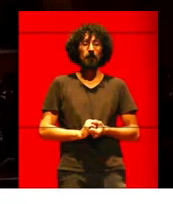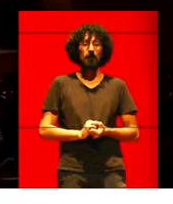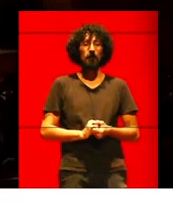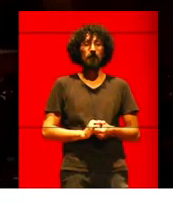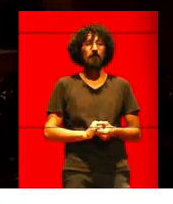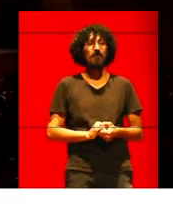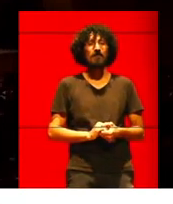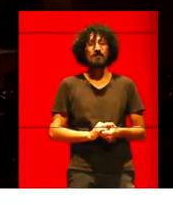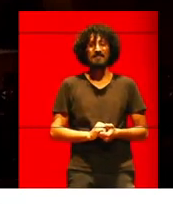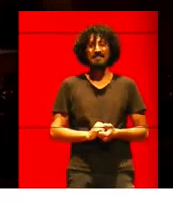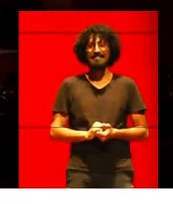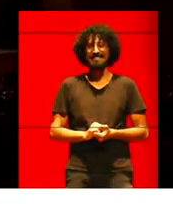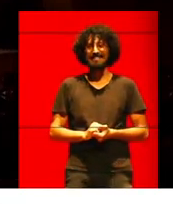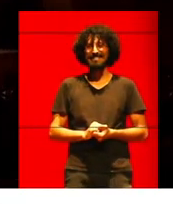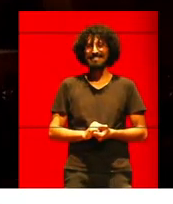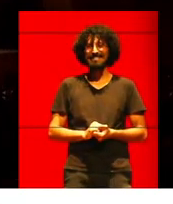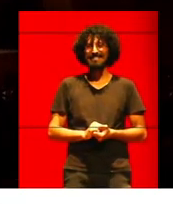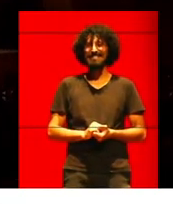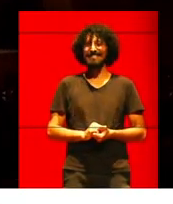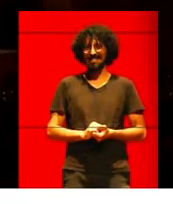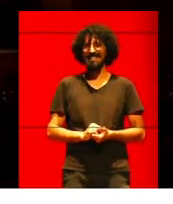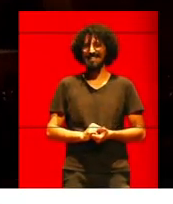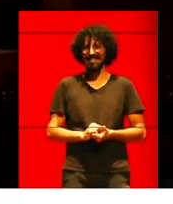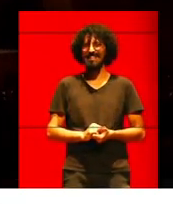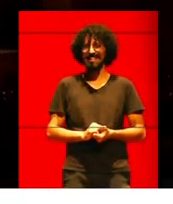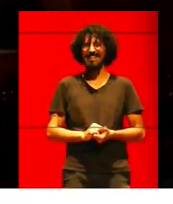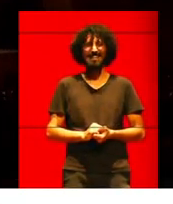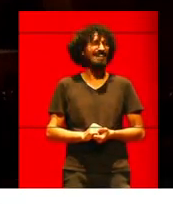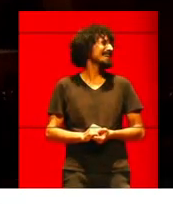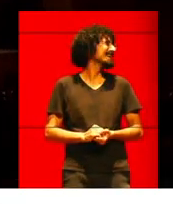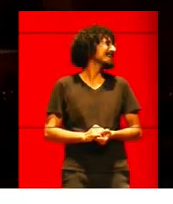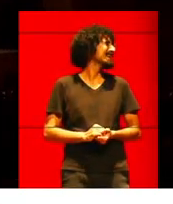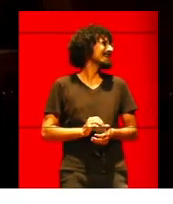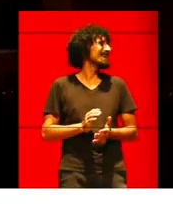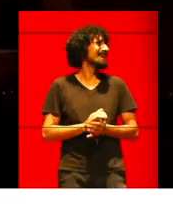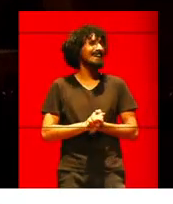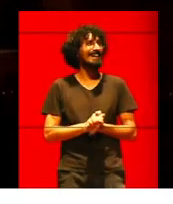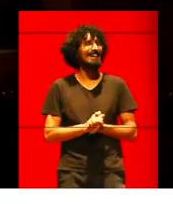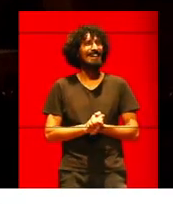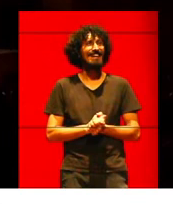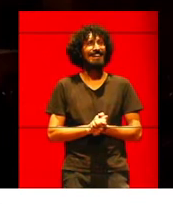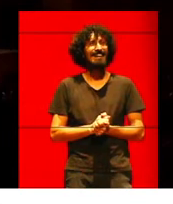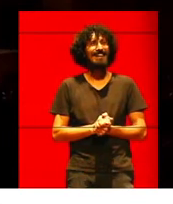Quero me dar essa foto dos caras aqui rapidinho. Os caras eram o quê, mas eram legais, tá?